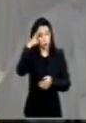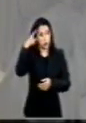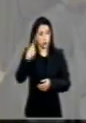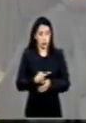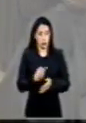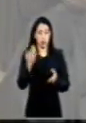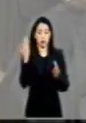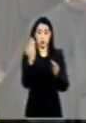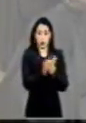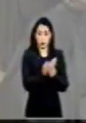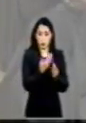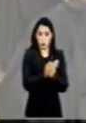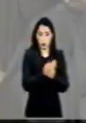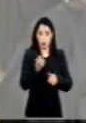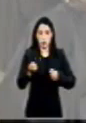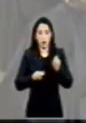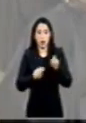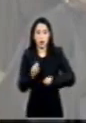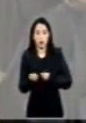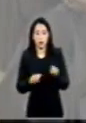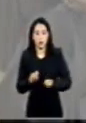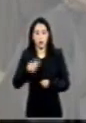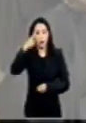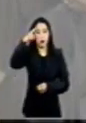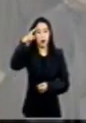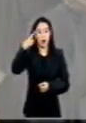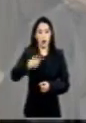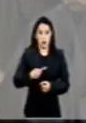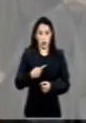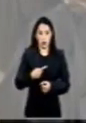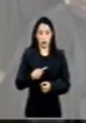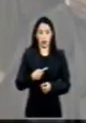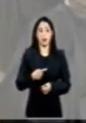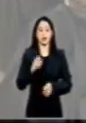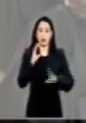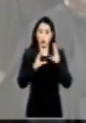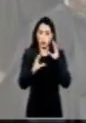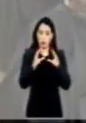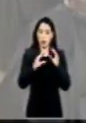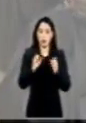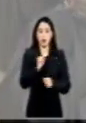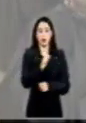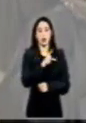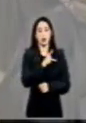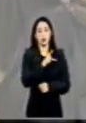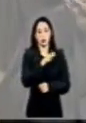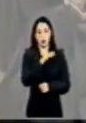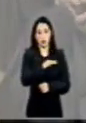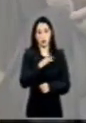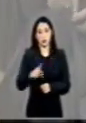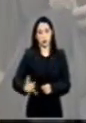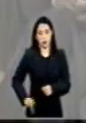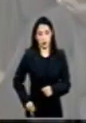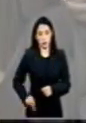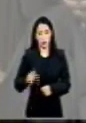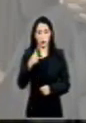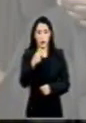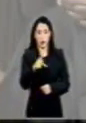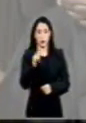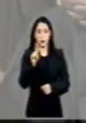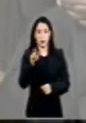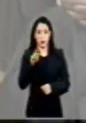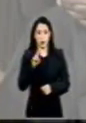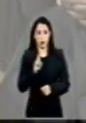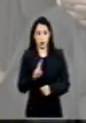processo administrativo, é feita a ordem de missão, que inclusive foi comunicada ao Ministério Público, ao então Procurador-Geral da República, por intermédio do